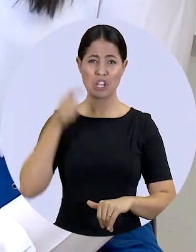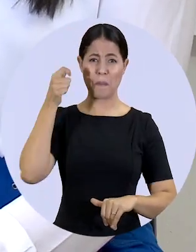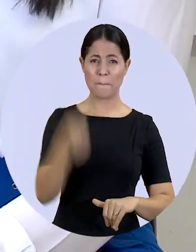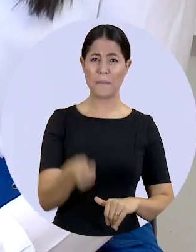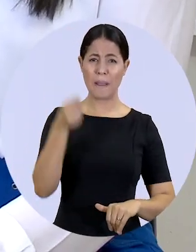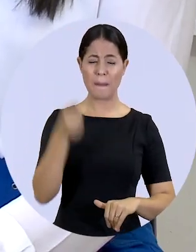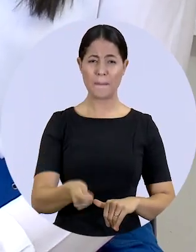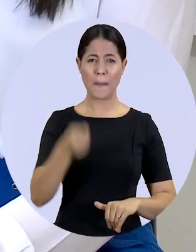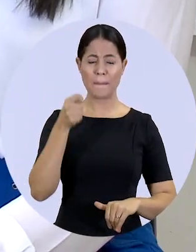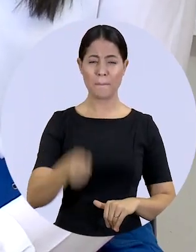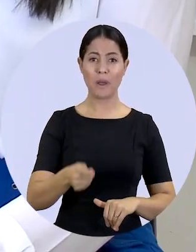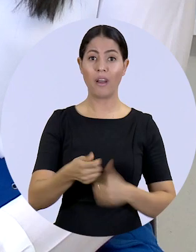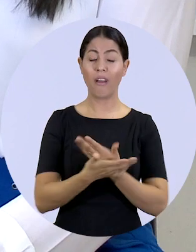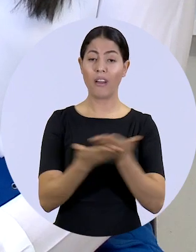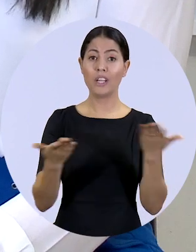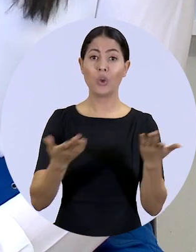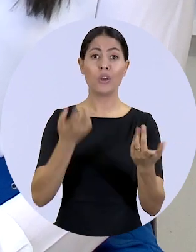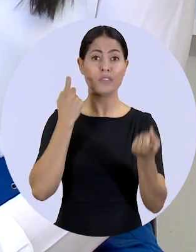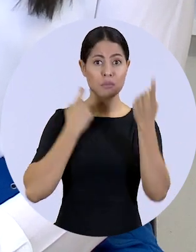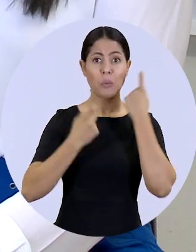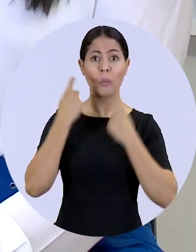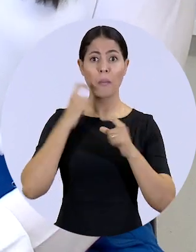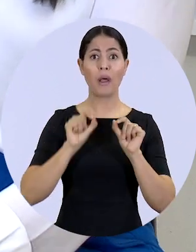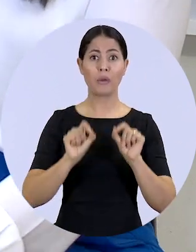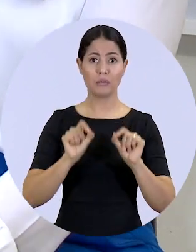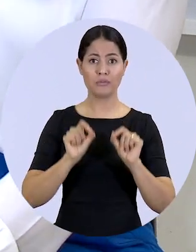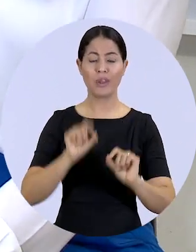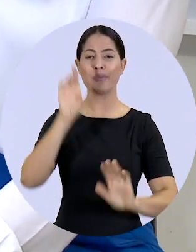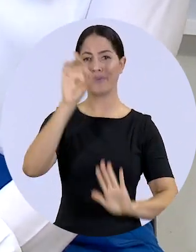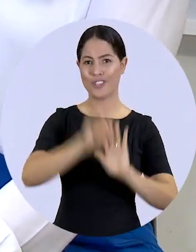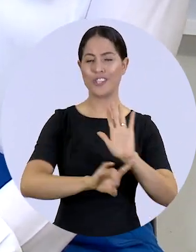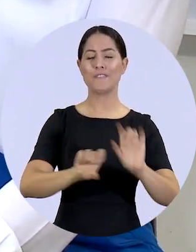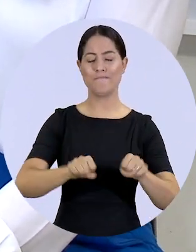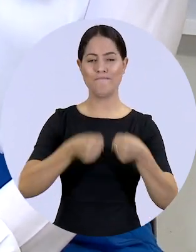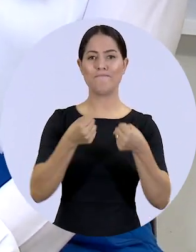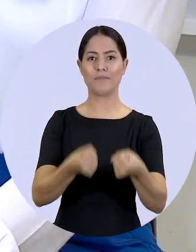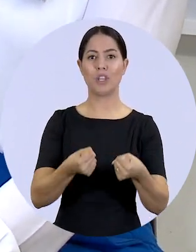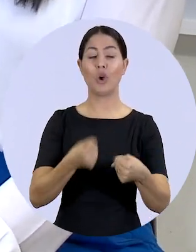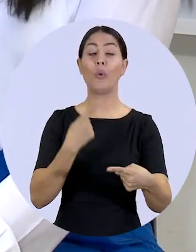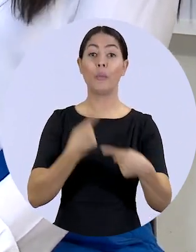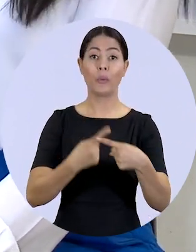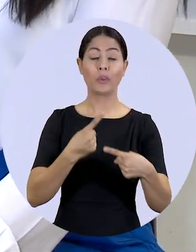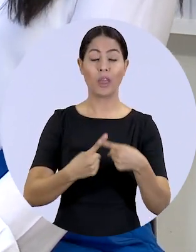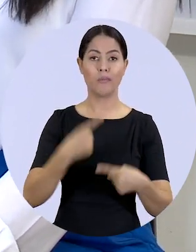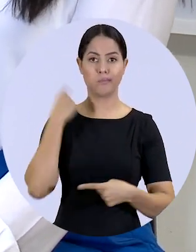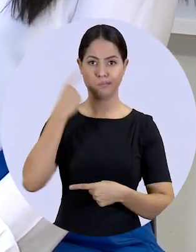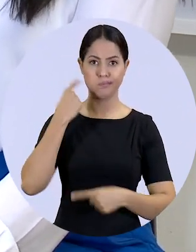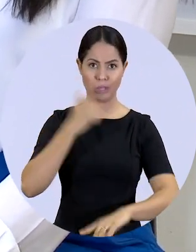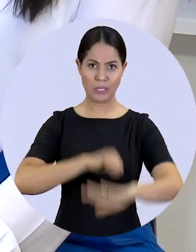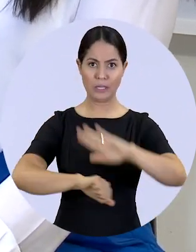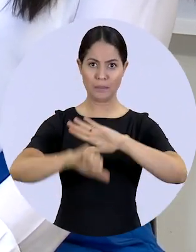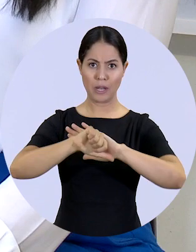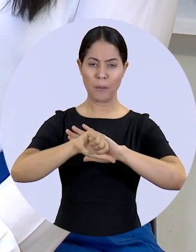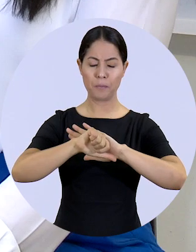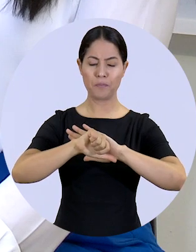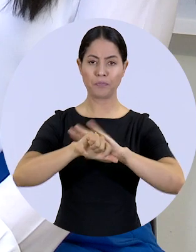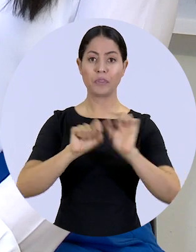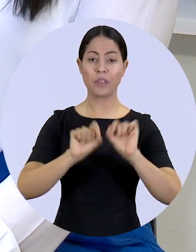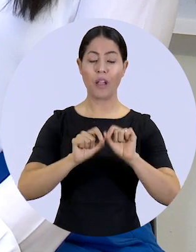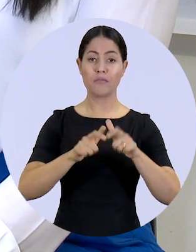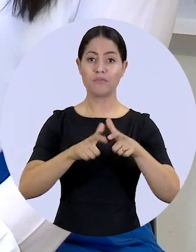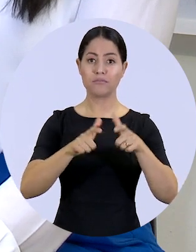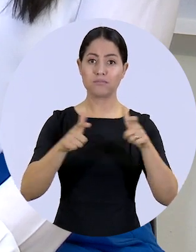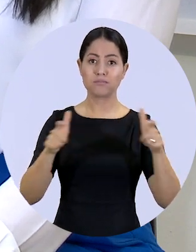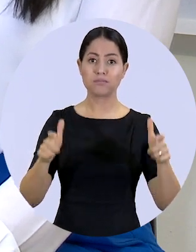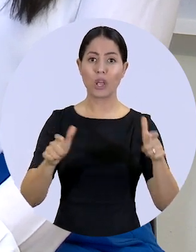um momento onde nós temos sempre a preocupação de fazer valer o direito. O advogado criminal tem uma característica interessante. A advocacia